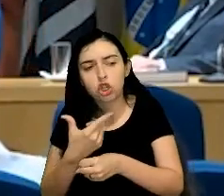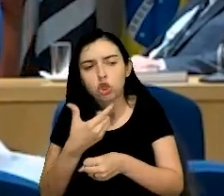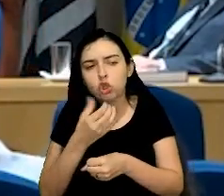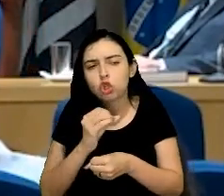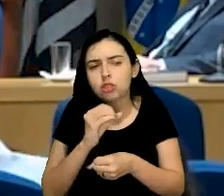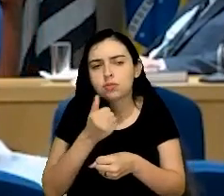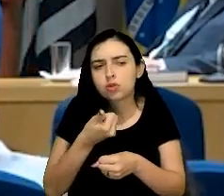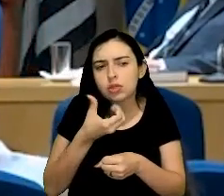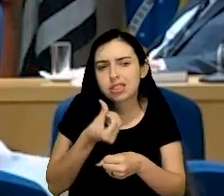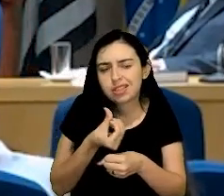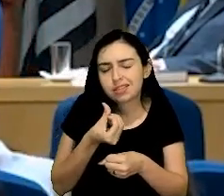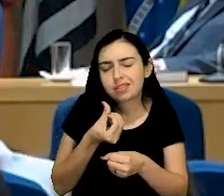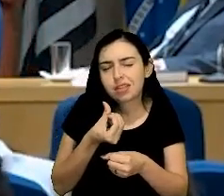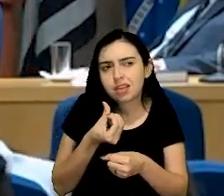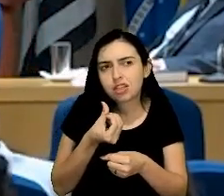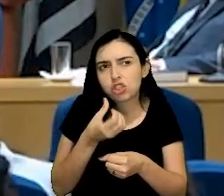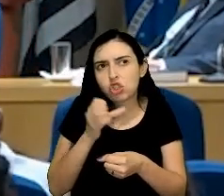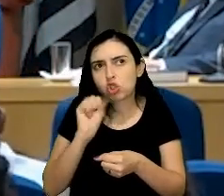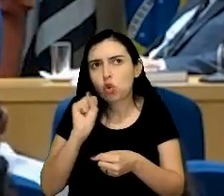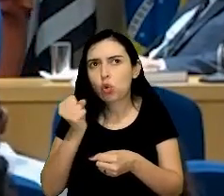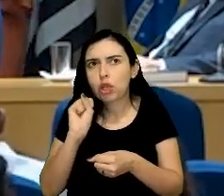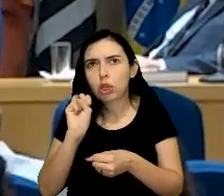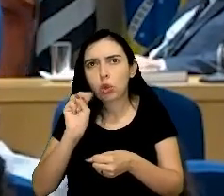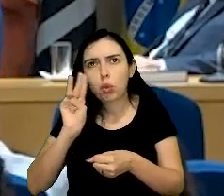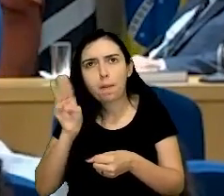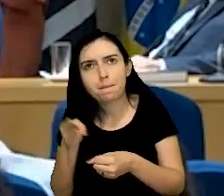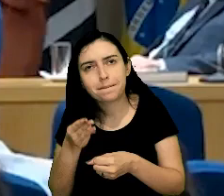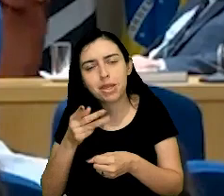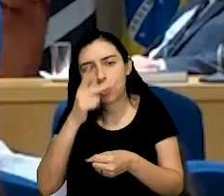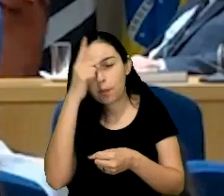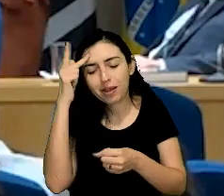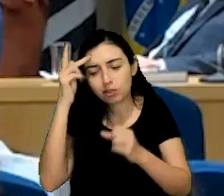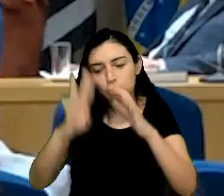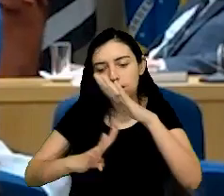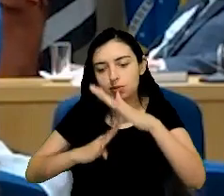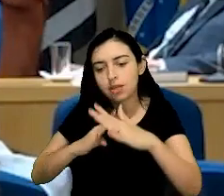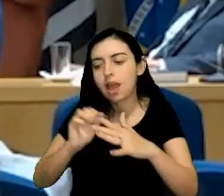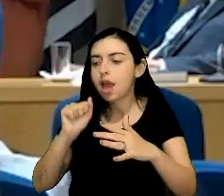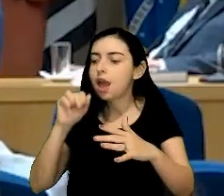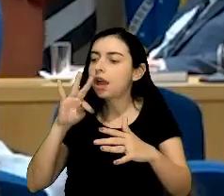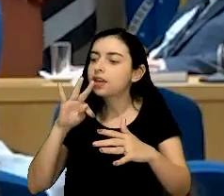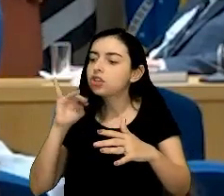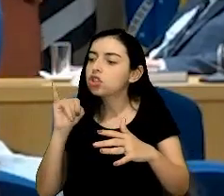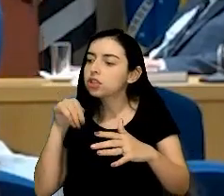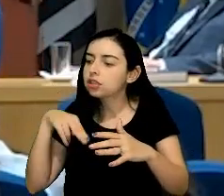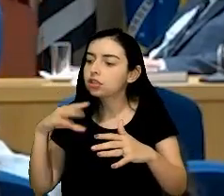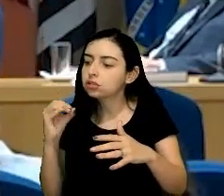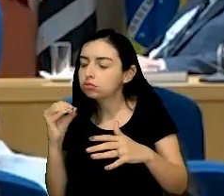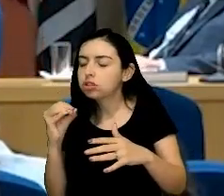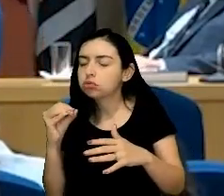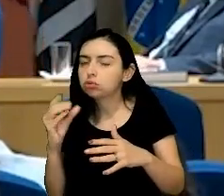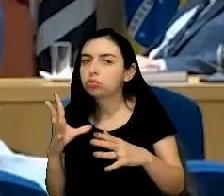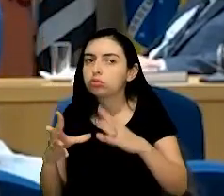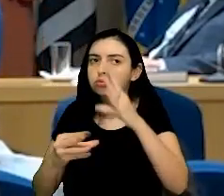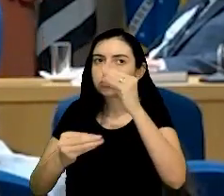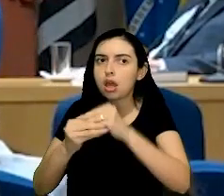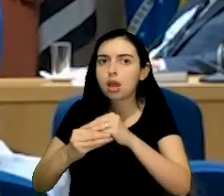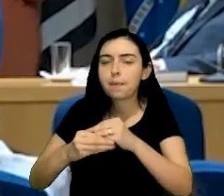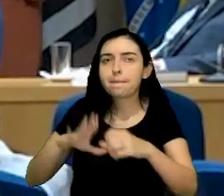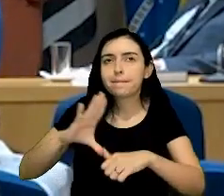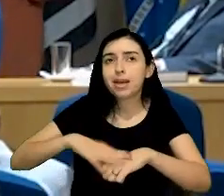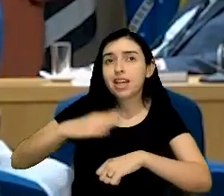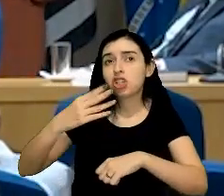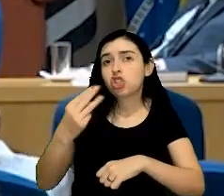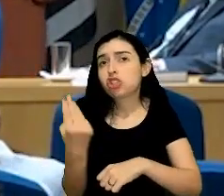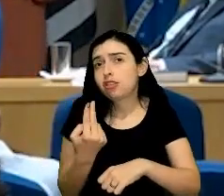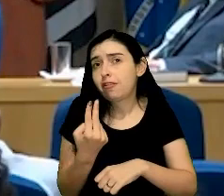mil haitianos. Depois, completando com as outras nacionalidades, até hoje chega a mais de 20 mil pessoas que passaram na